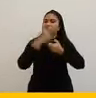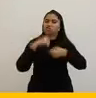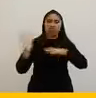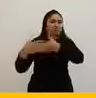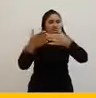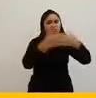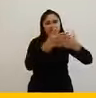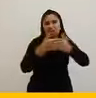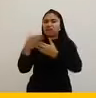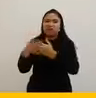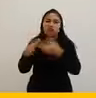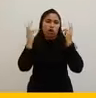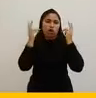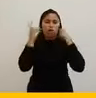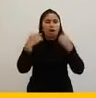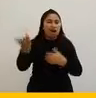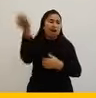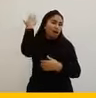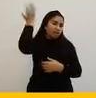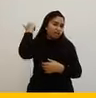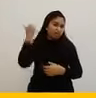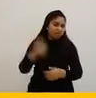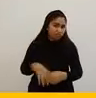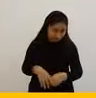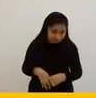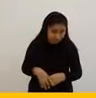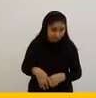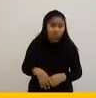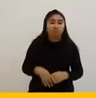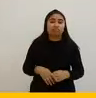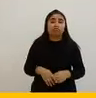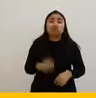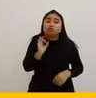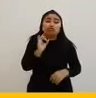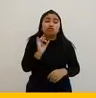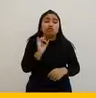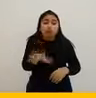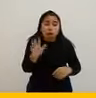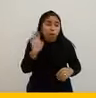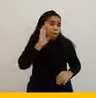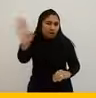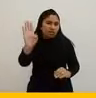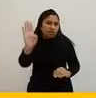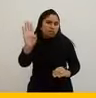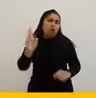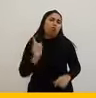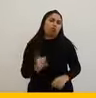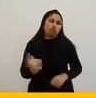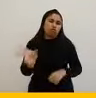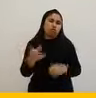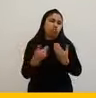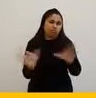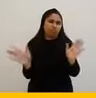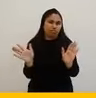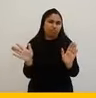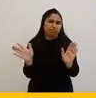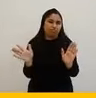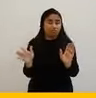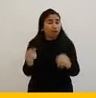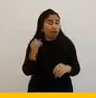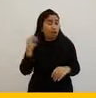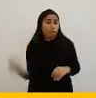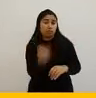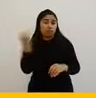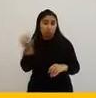fechamento de todas as atividades, permanecendo somente aquelas consideradas essenciais. Então, muito